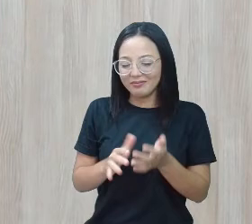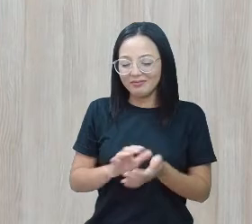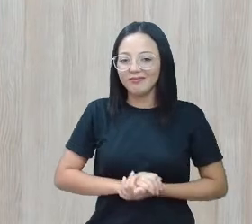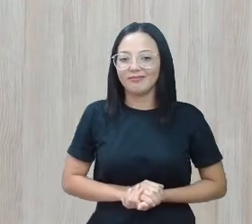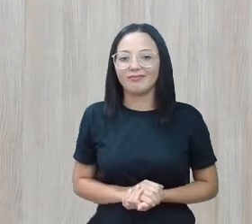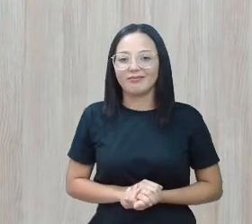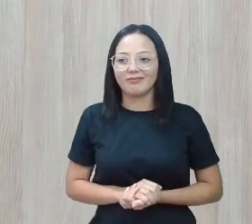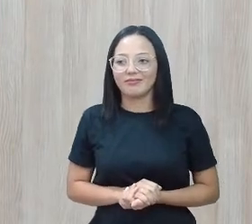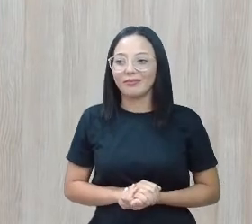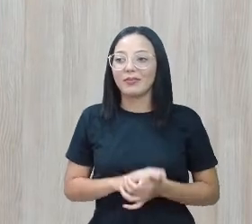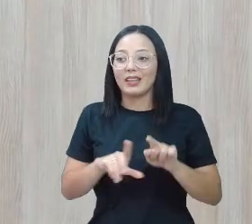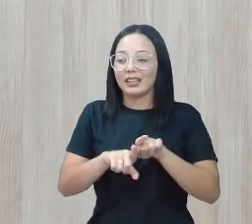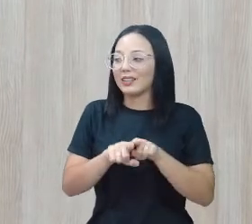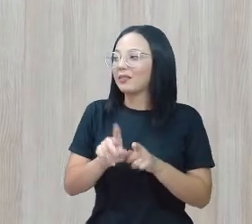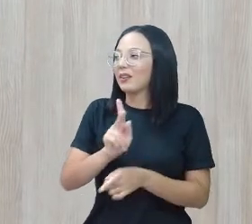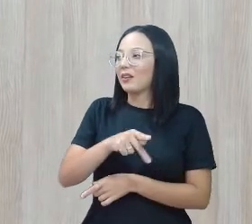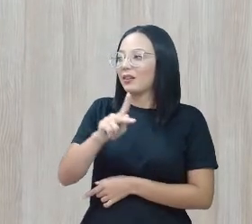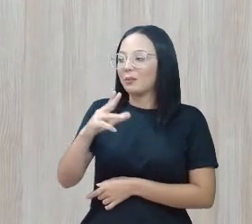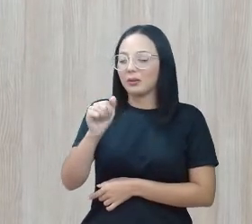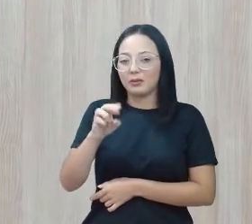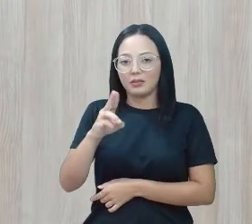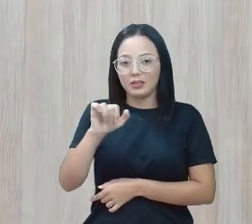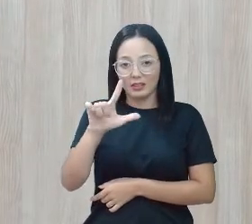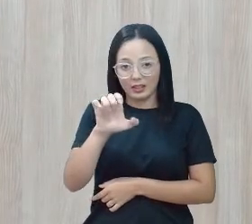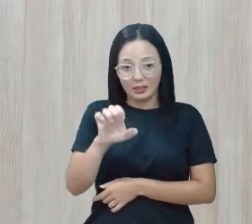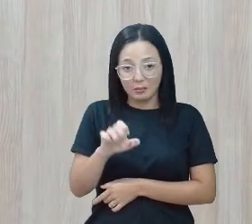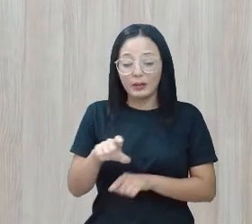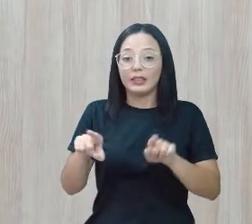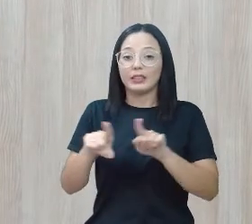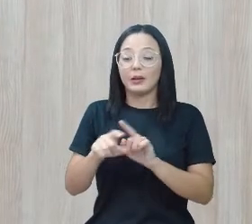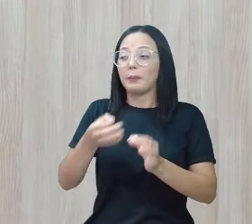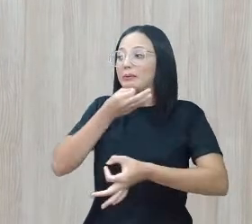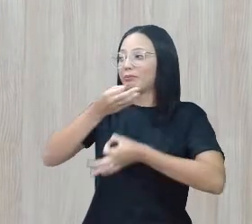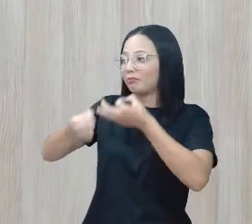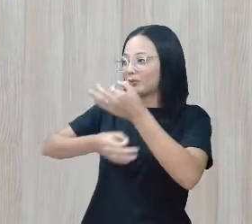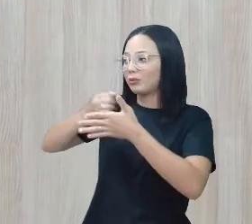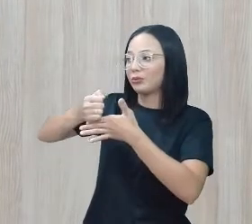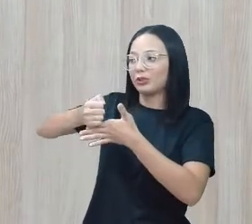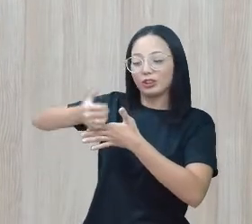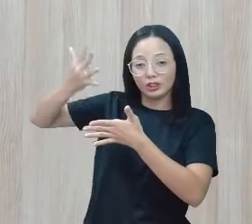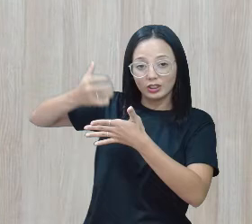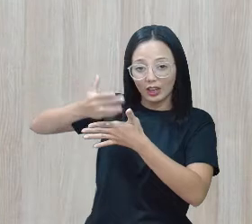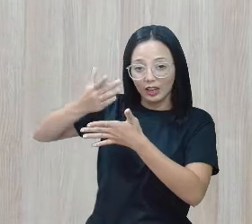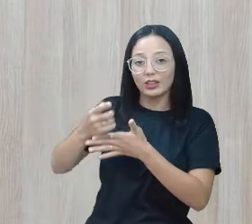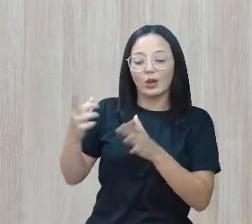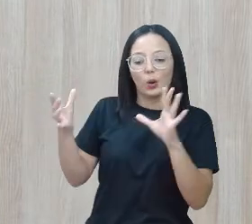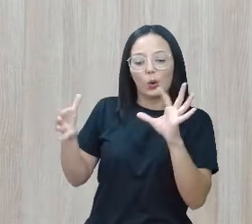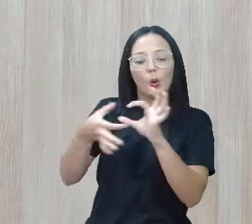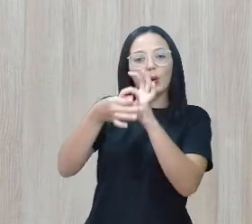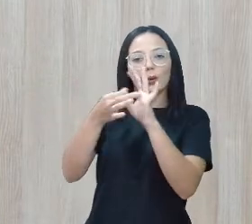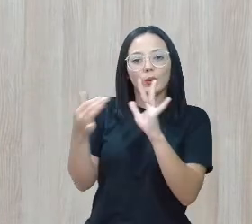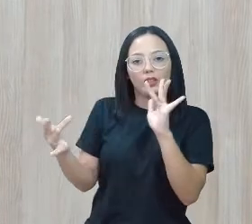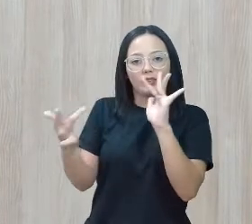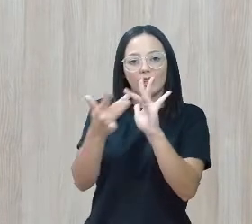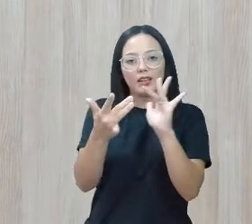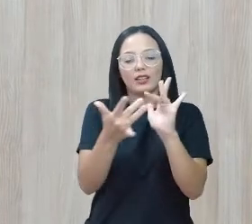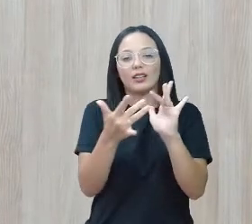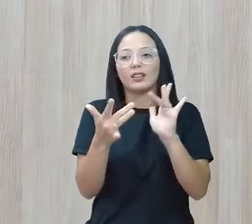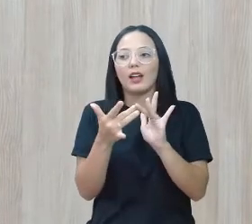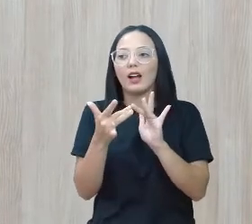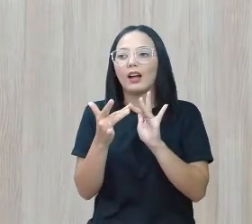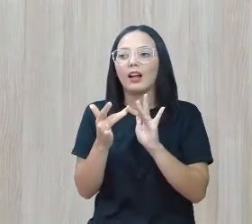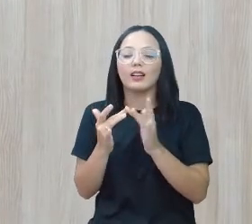Sinais, e a professora Camille, que estará no chat aí conectada